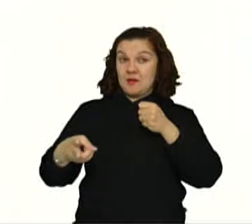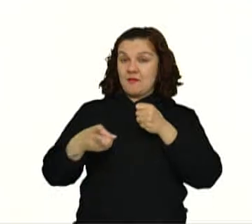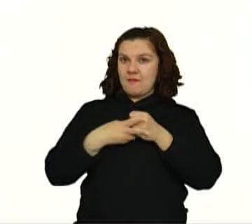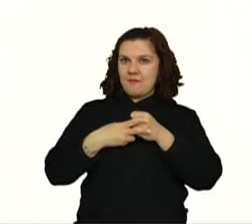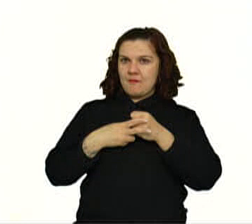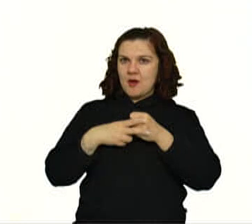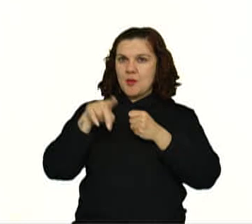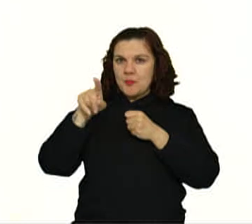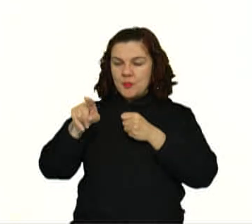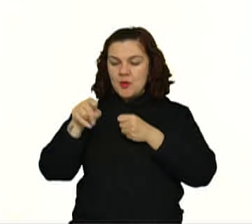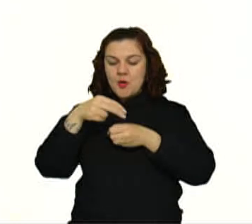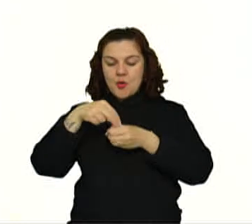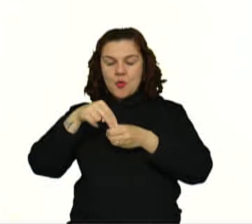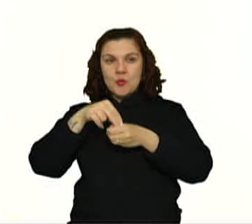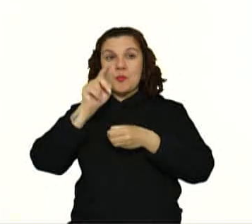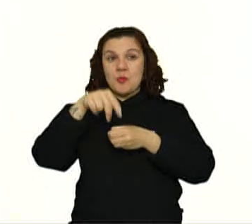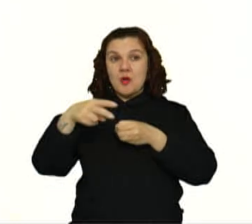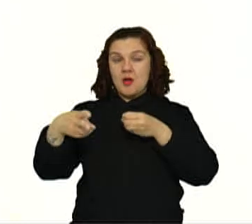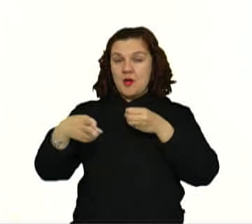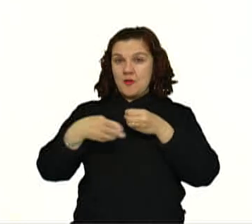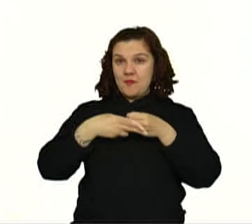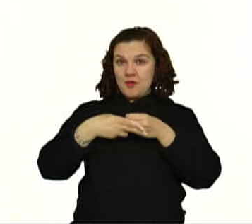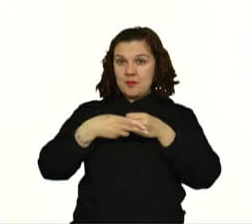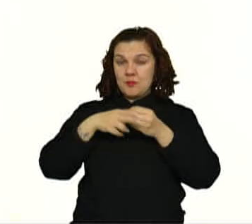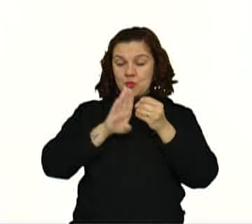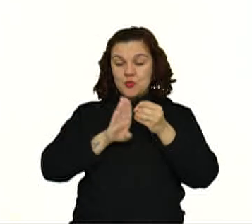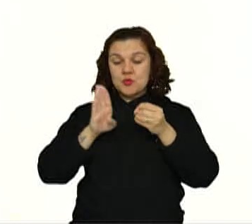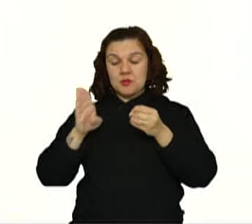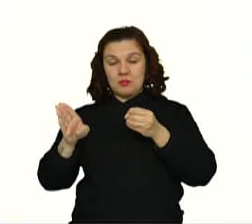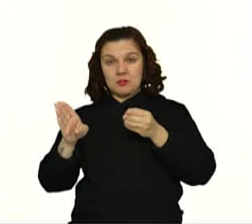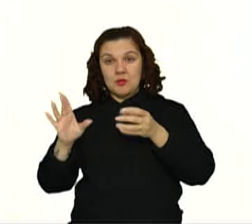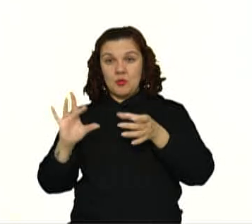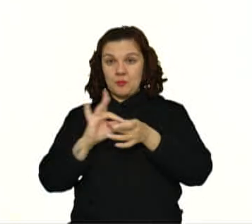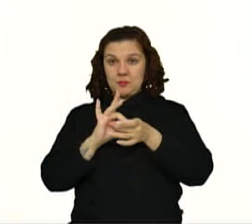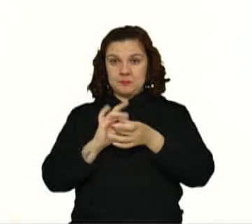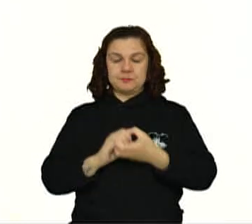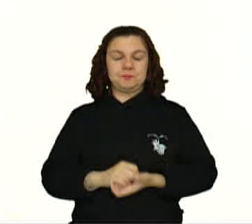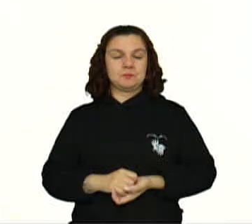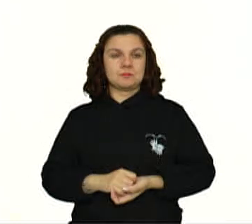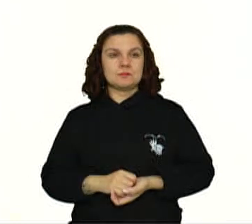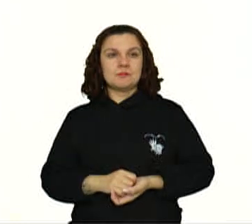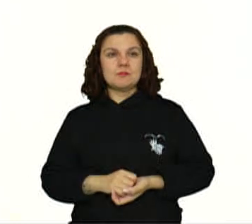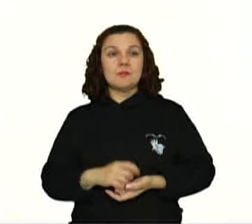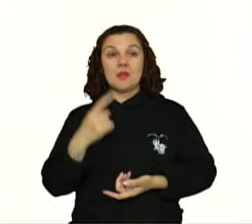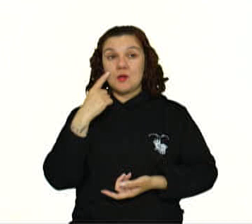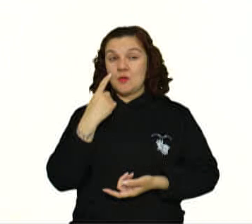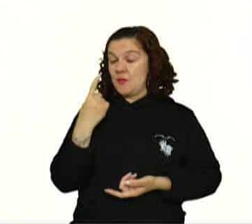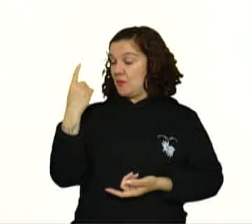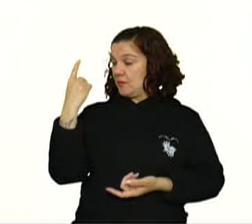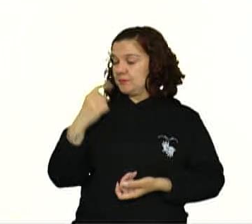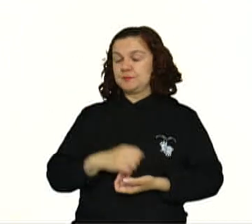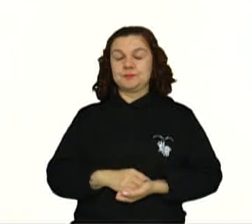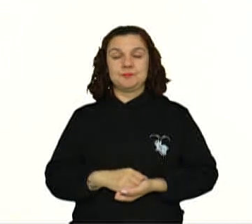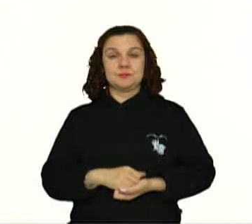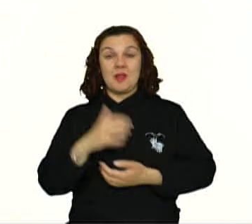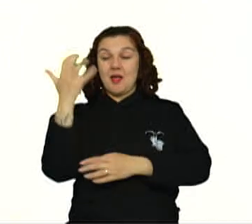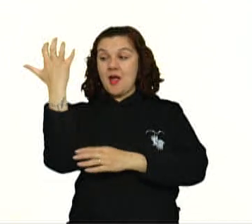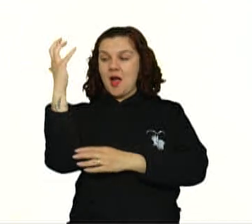Verbal, quando o seu núcleo é um verbo seguido ou não de complemento. As cerejeiras